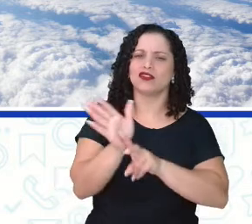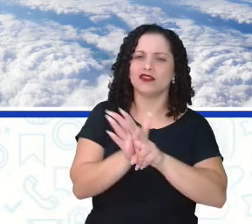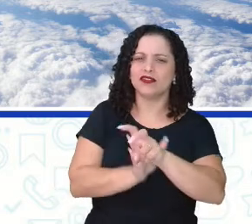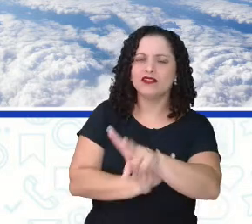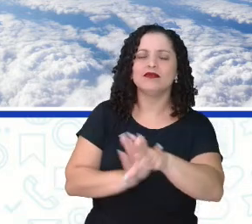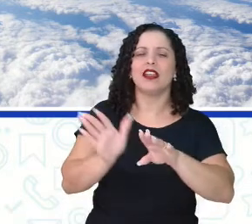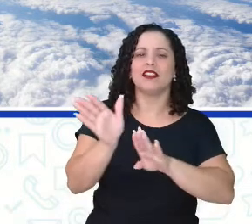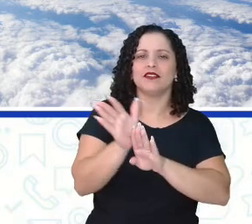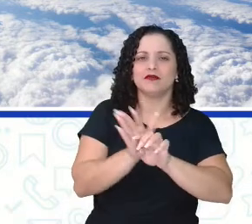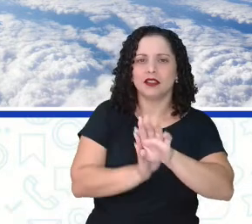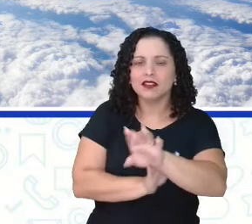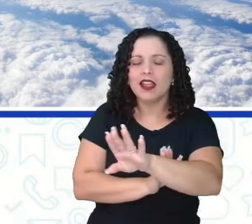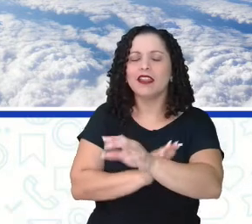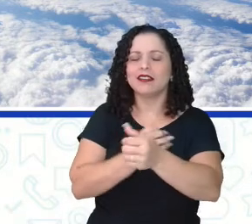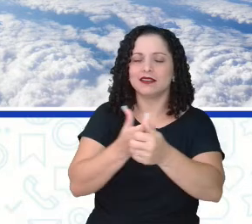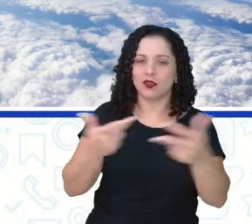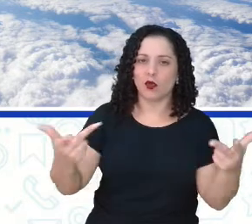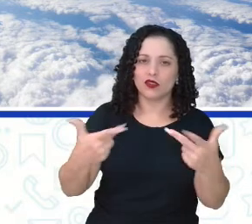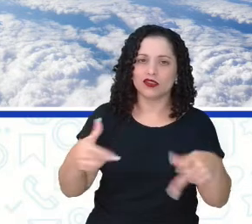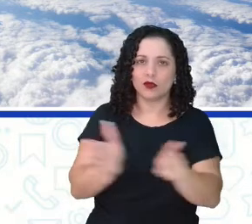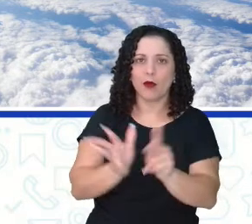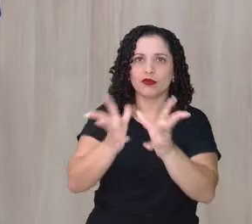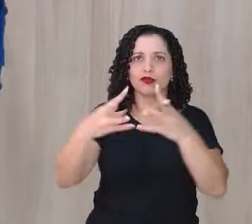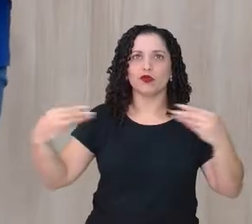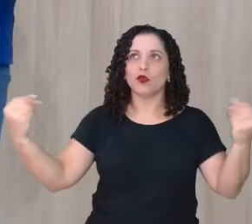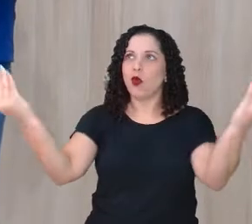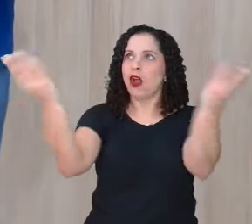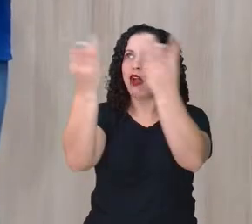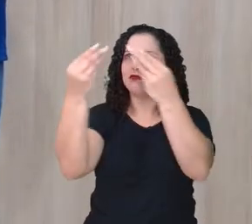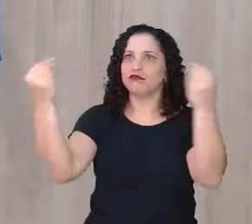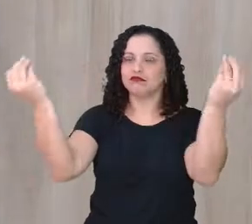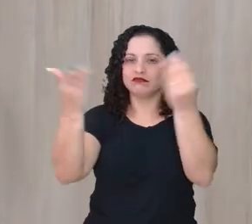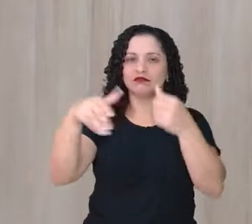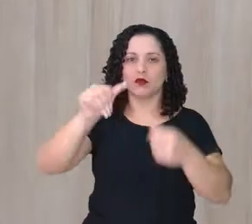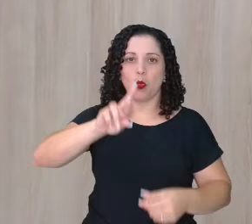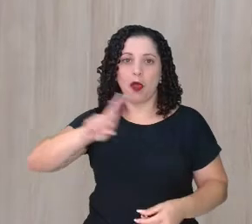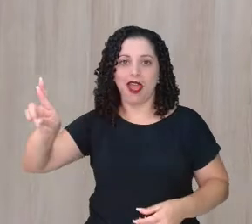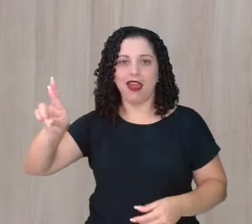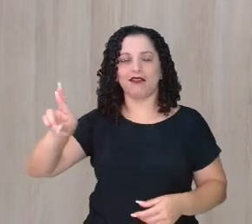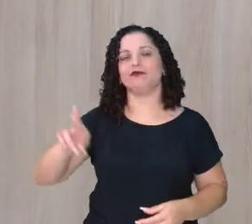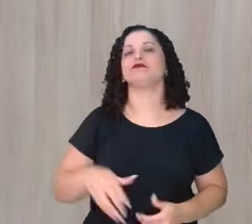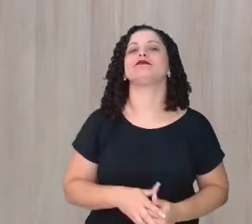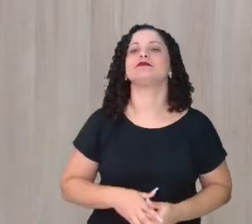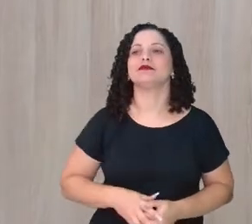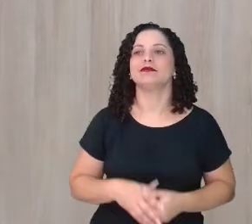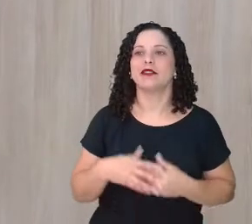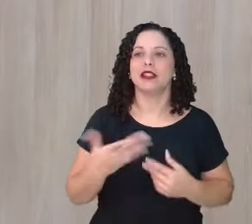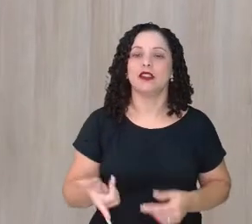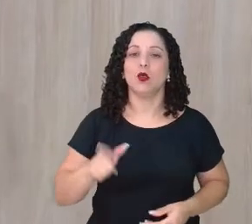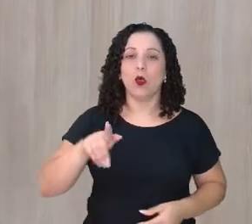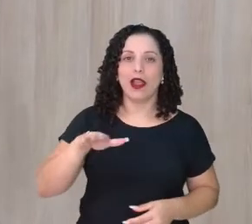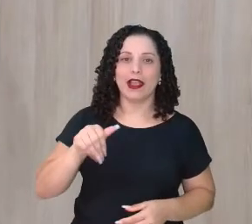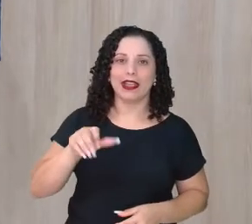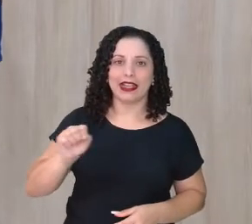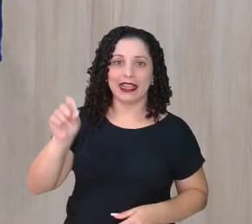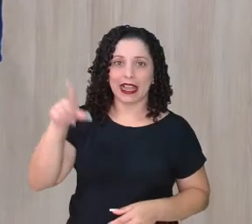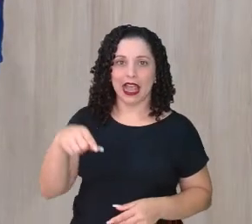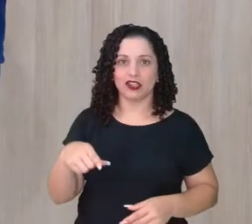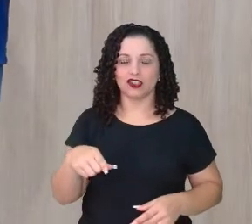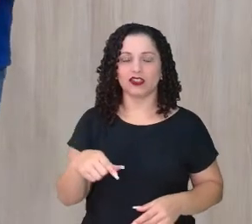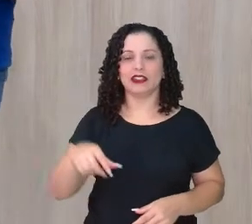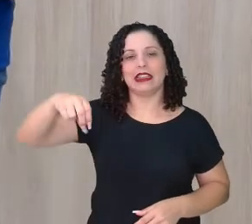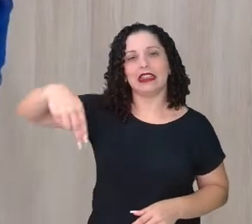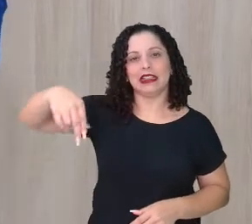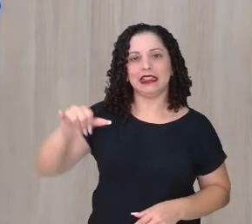suspensos aí no ar. Mas, em relação ao gás nitrogênio, é o gás que está em maior quantidade no nosso